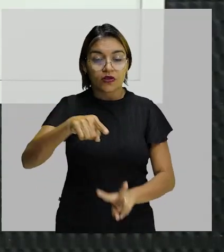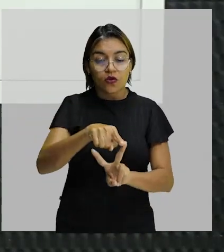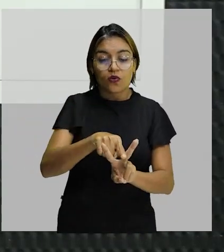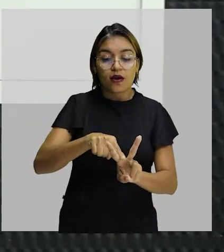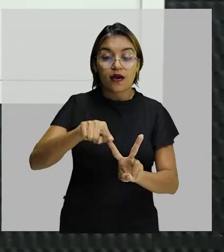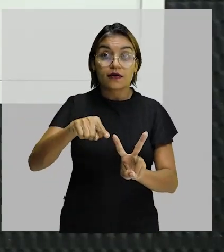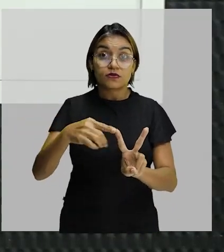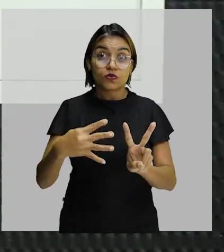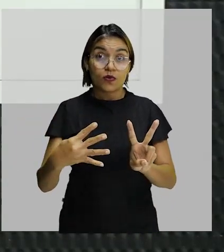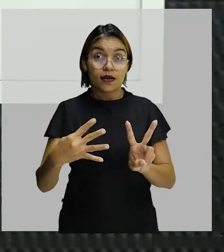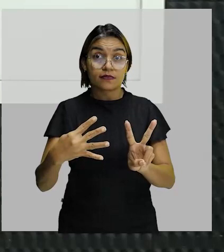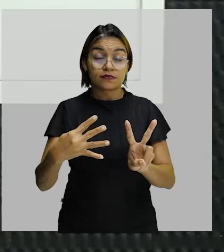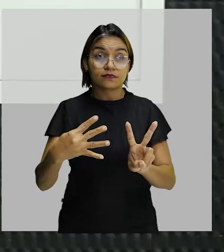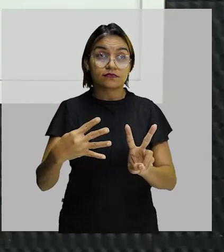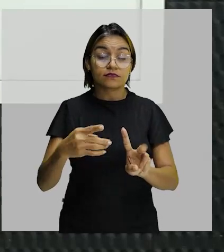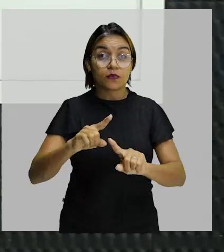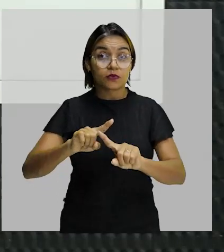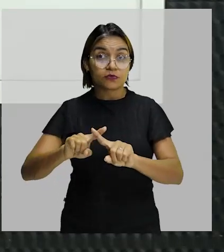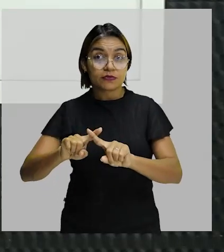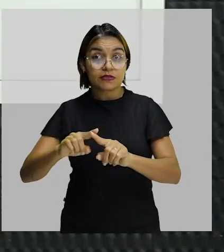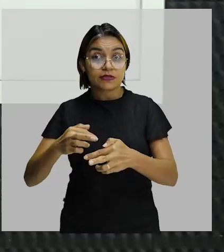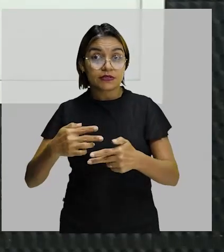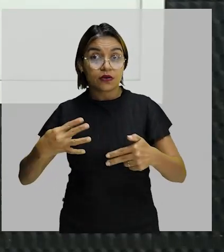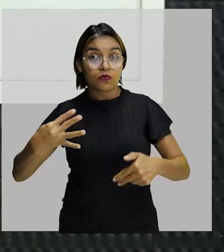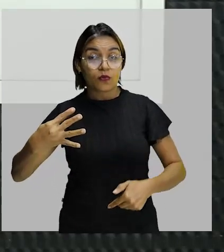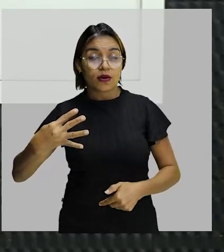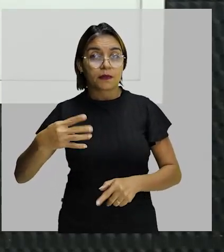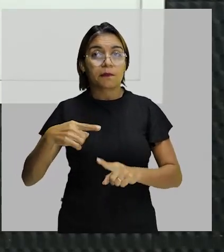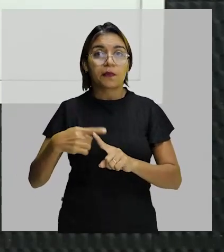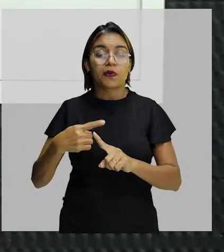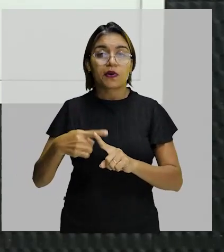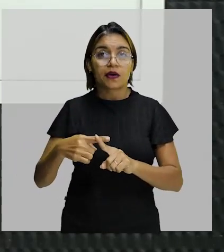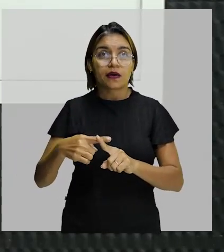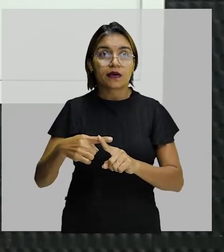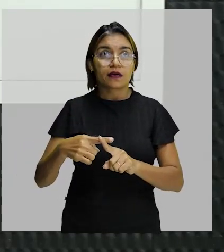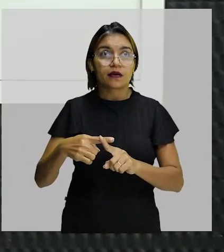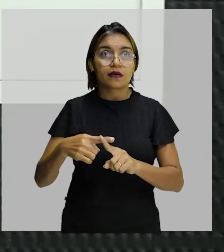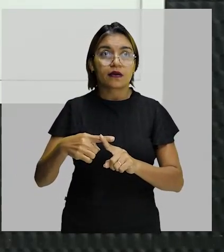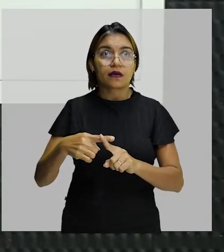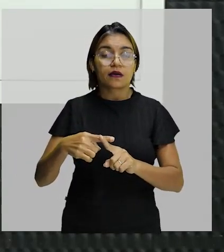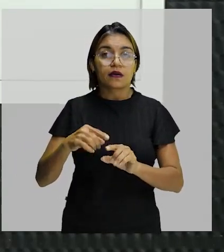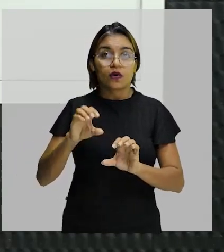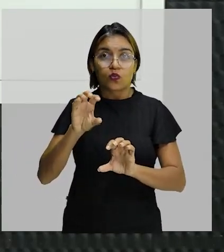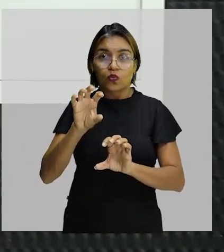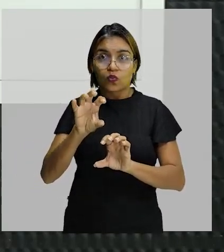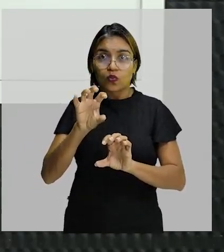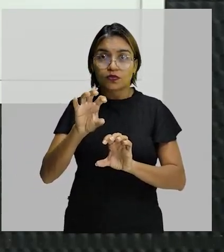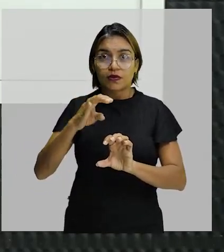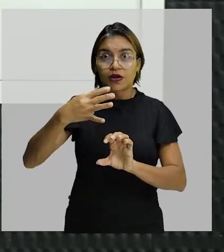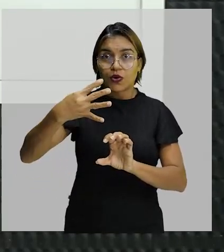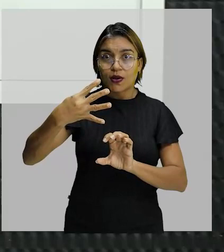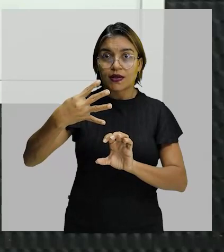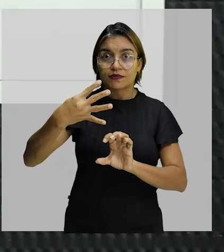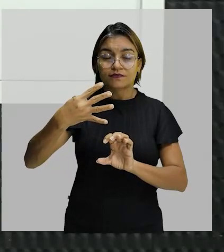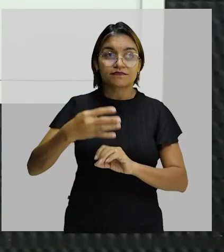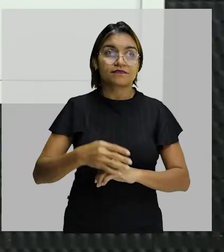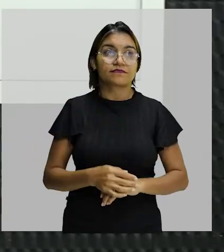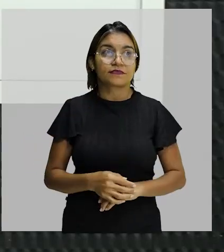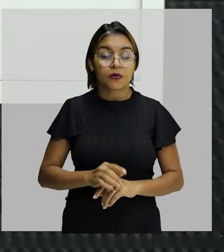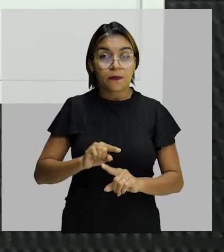4. Por que é uma raiz de multiplicidade 4? Porque o expoente aqui é 4. Tá? Então, esse mais